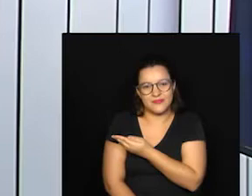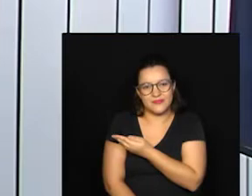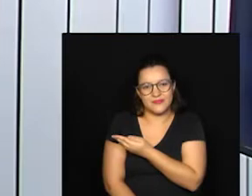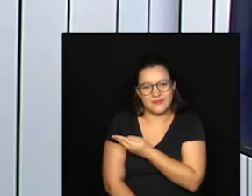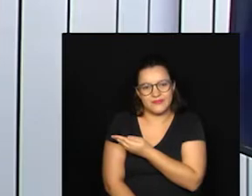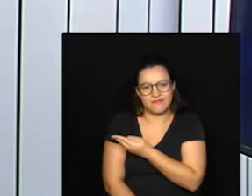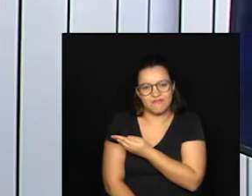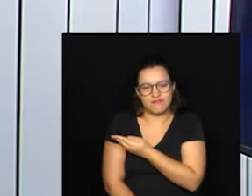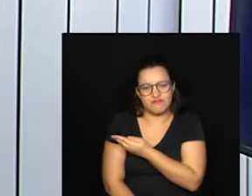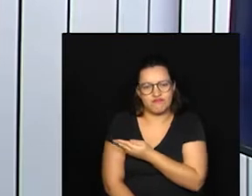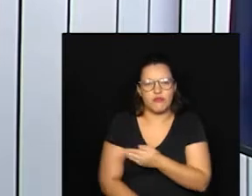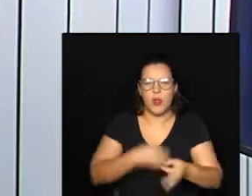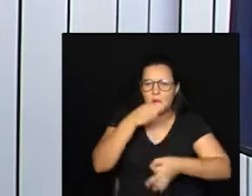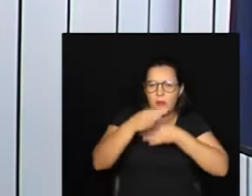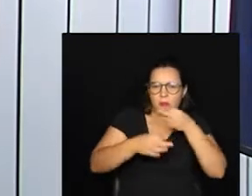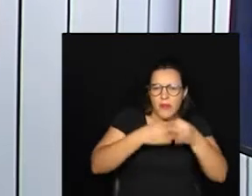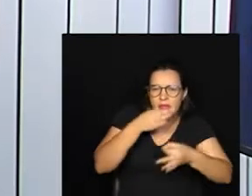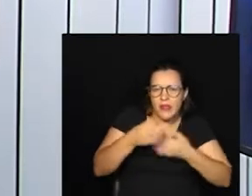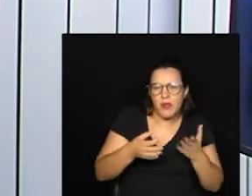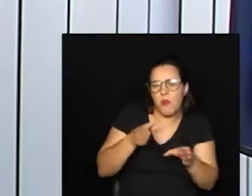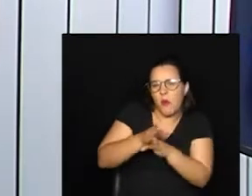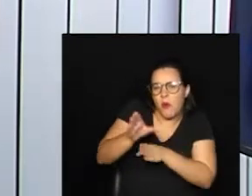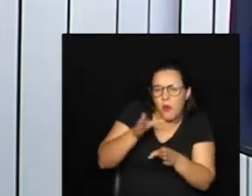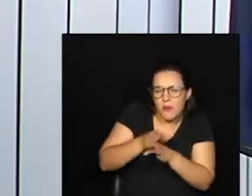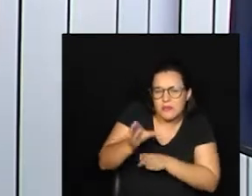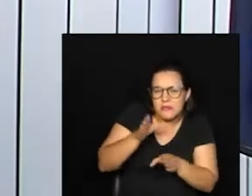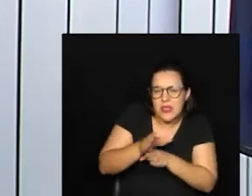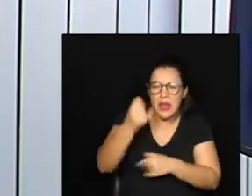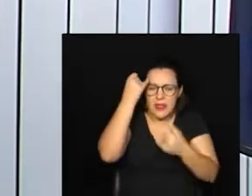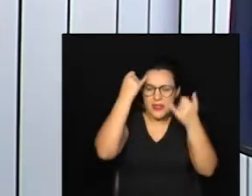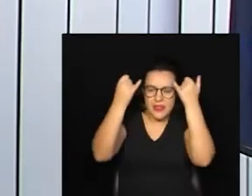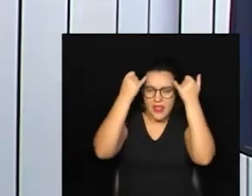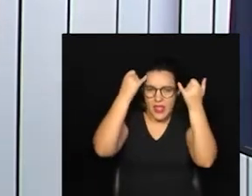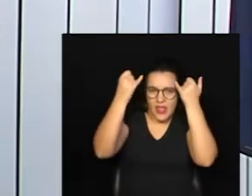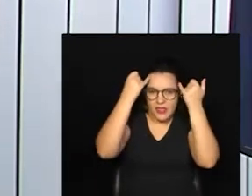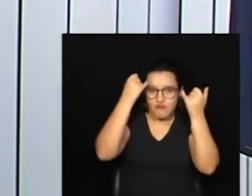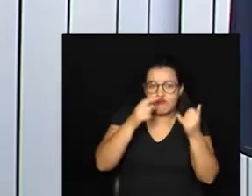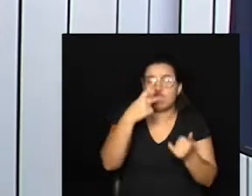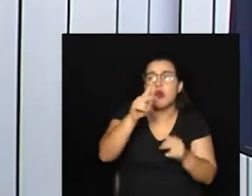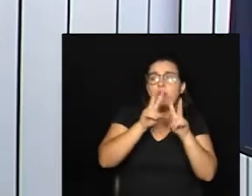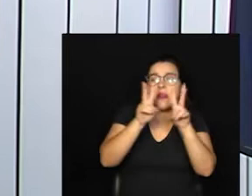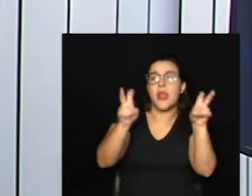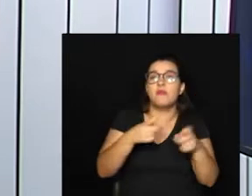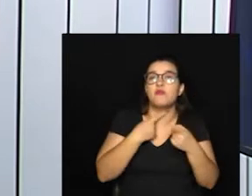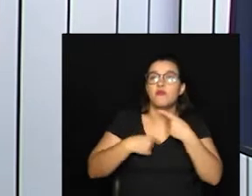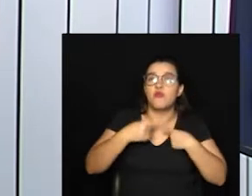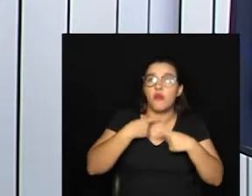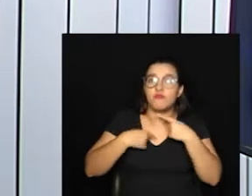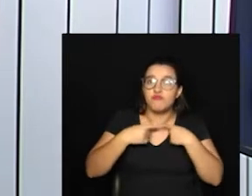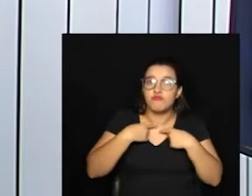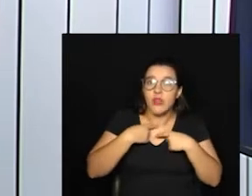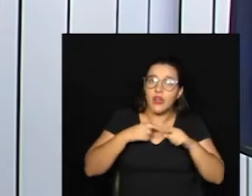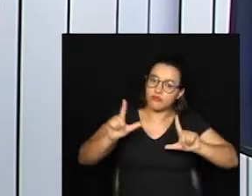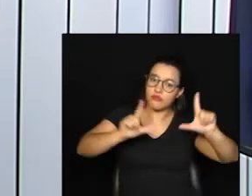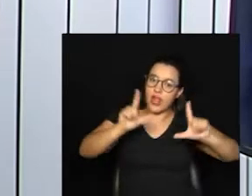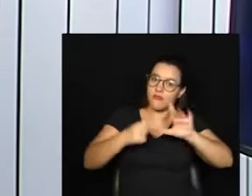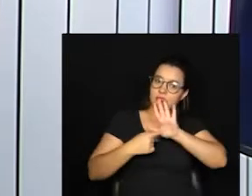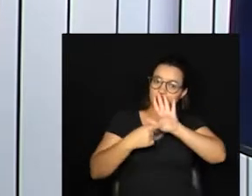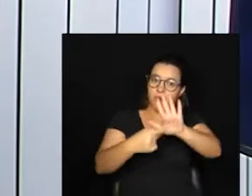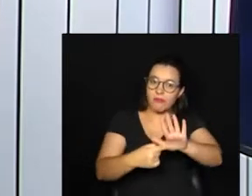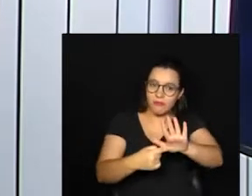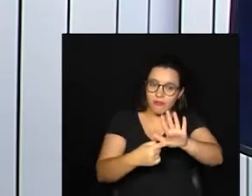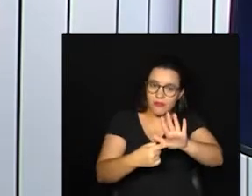97829-3776. Mande um elogio, uma crítica construtiva. Qual tema você quer assistir aqui no Câmara Total, que a gente